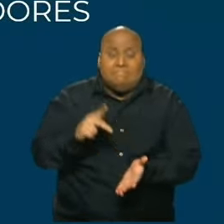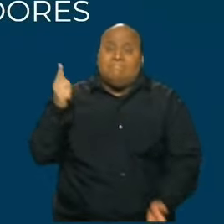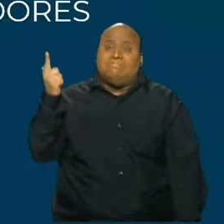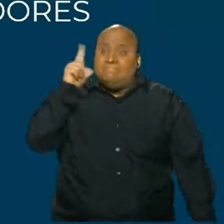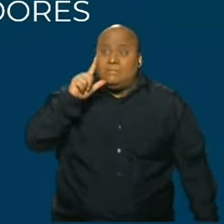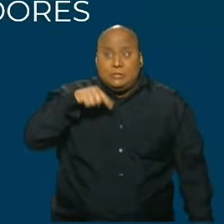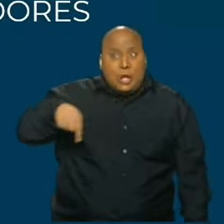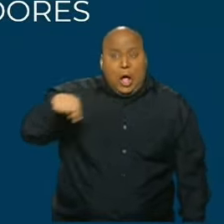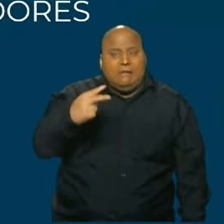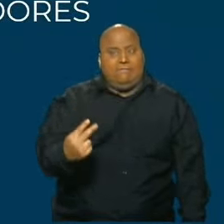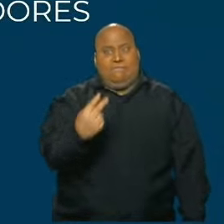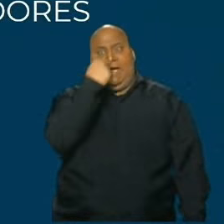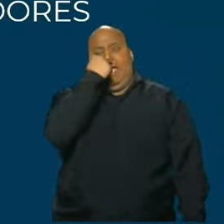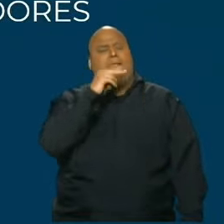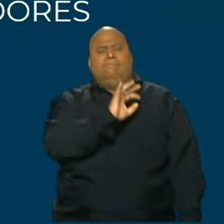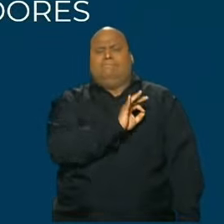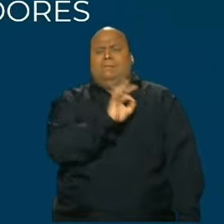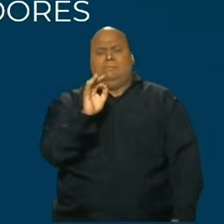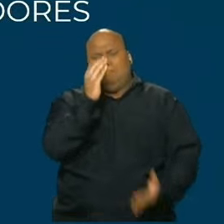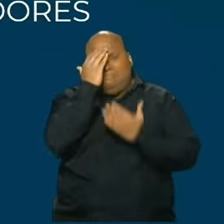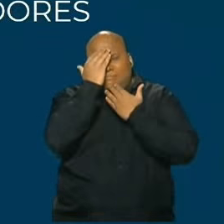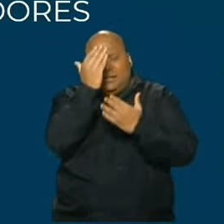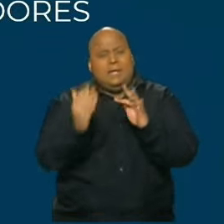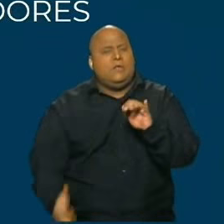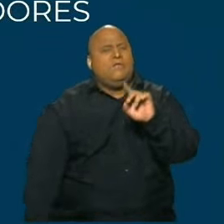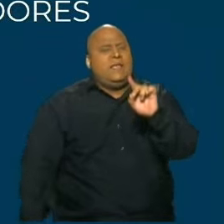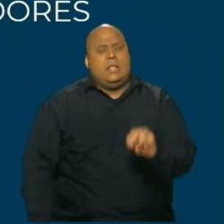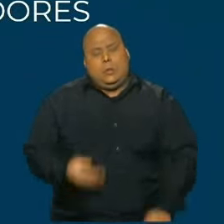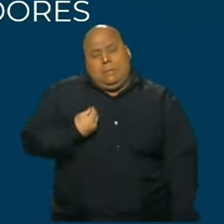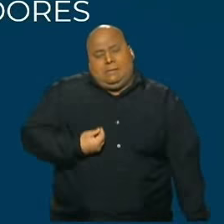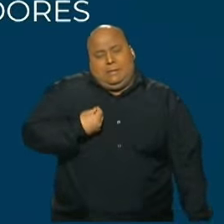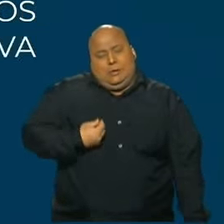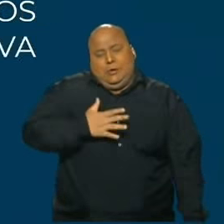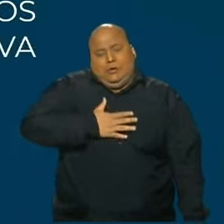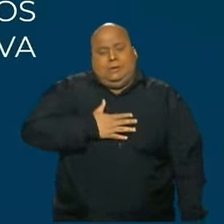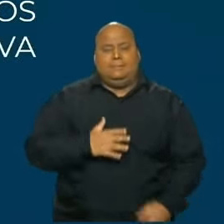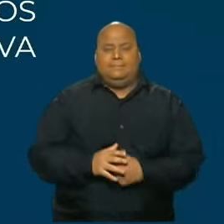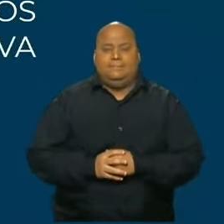festival somos nós, telespectadores. Muito obrigado, Fernando, pela participação. Gostei.